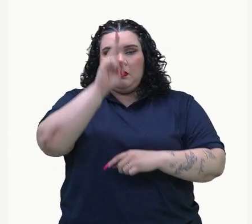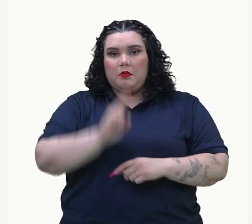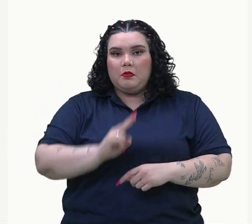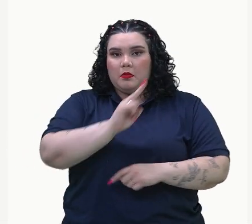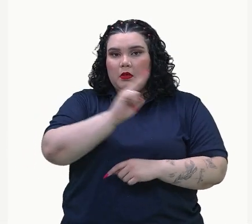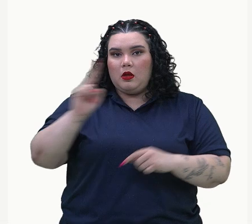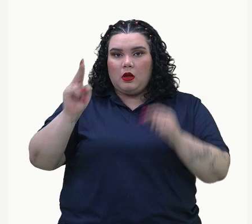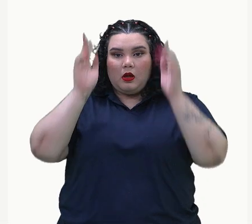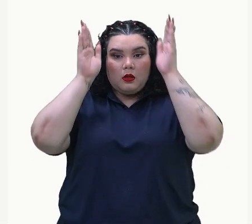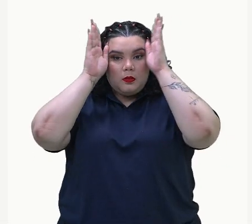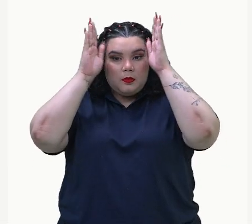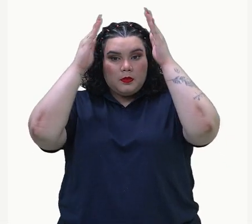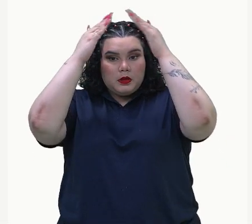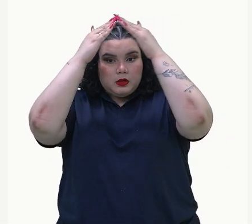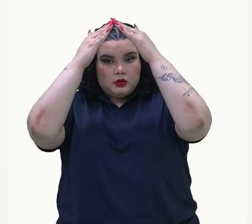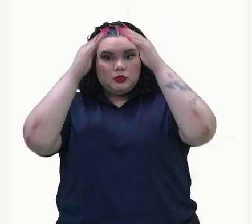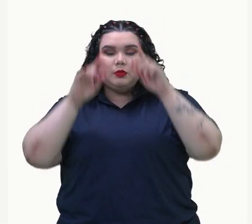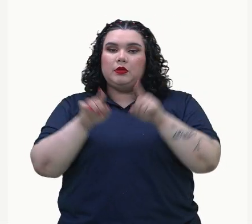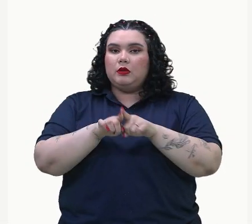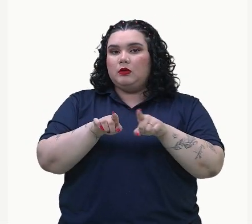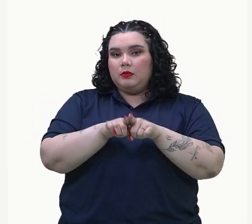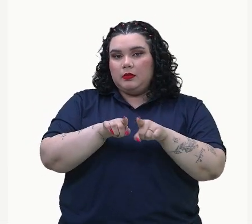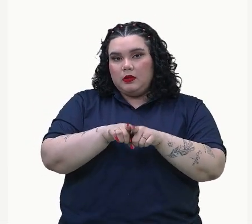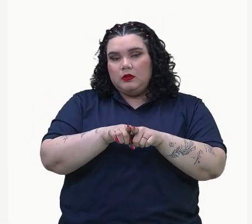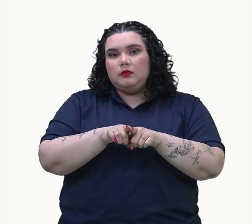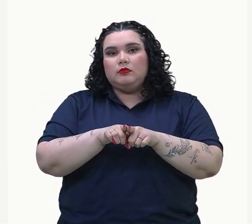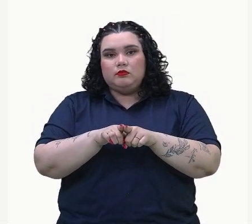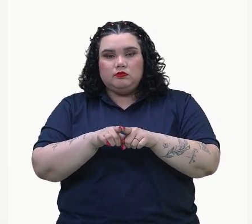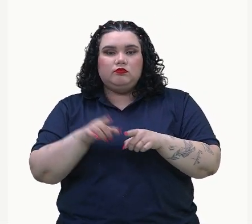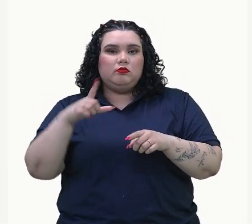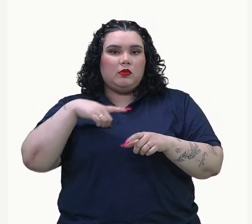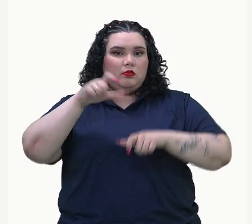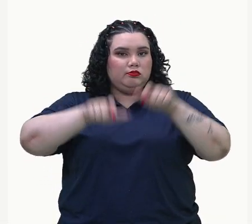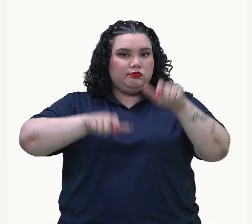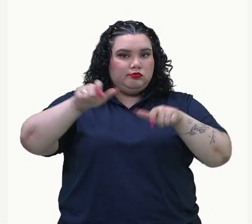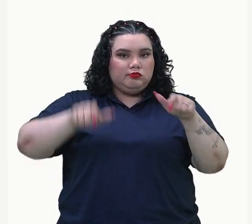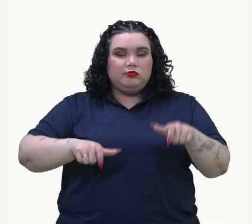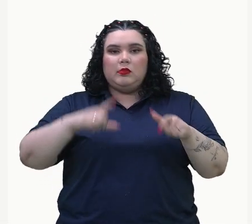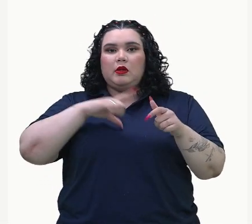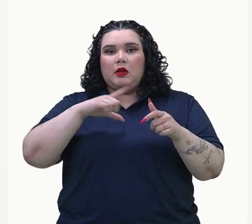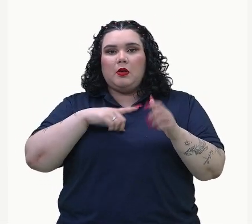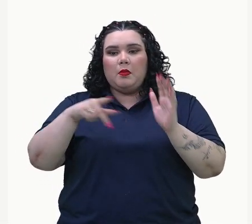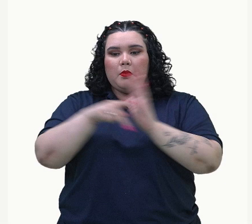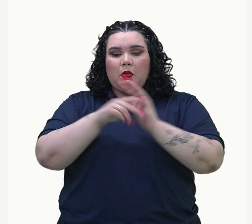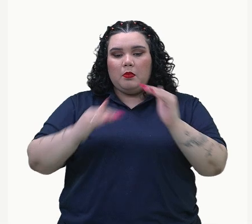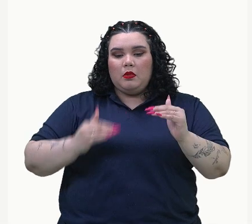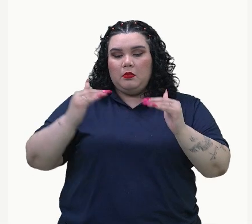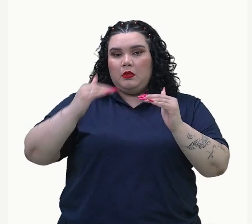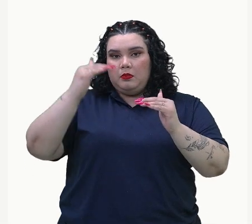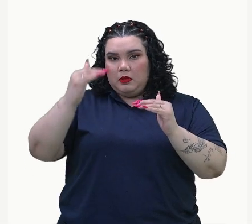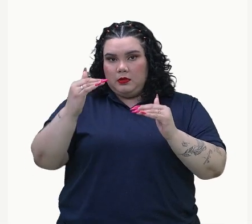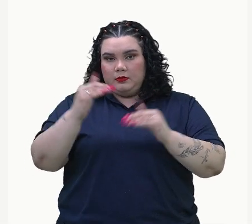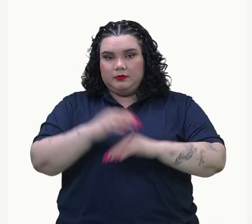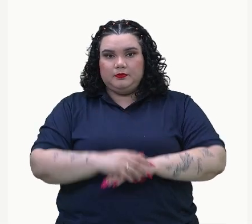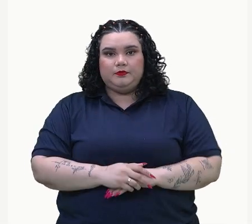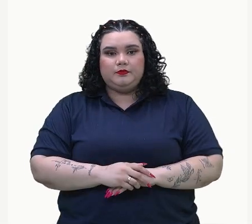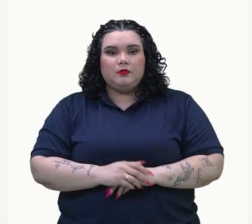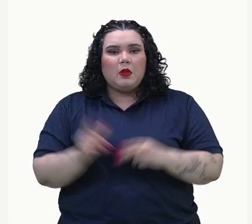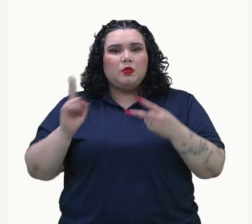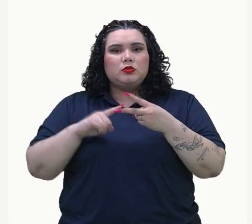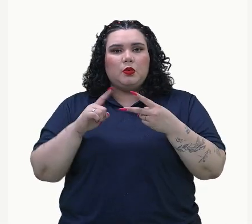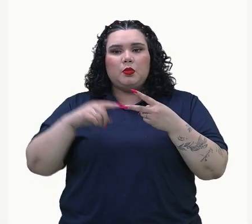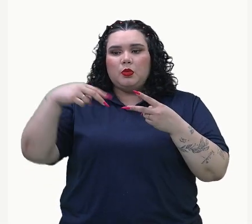bispos, os arcebispos, inclusive o próprio papa, que estava ali no topo da hierarquia do clero. Quem era a